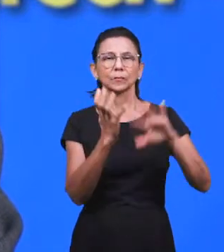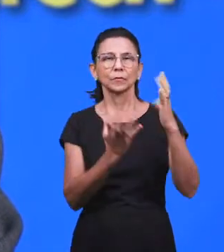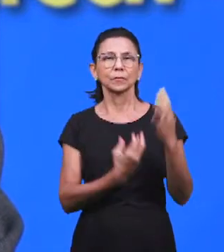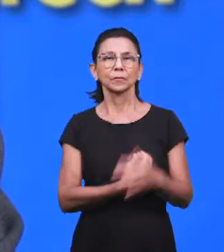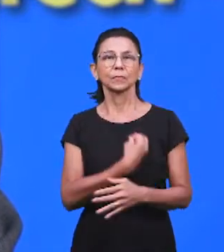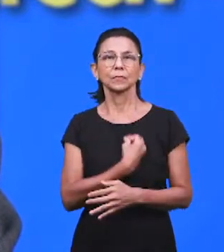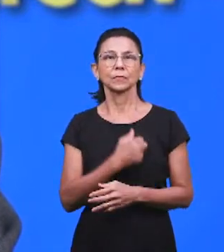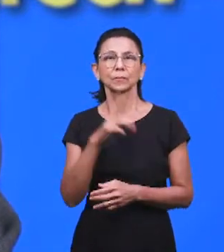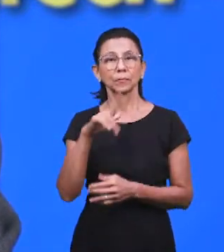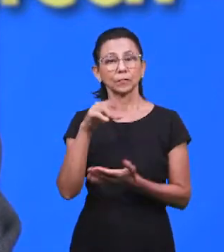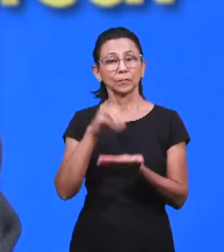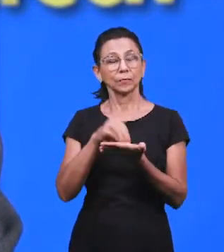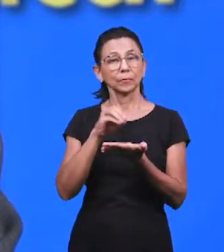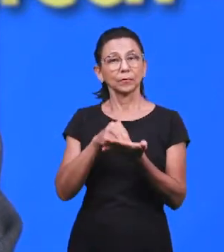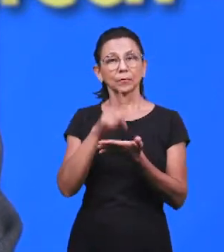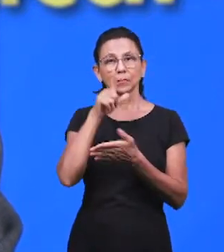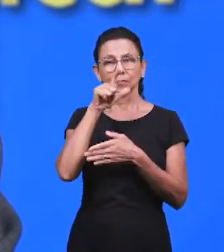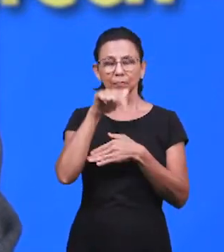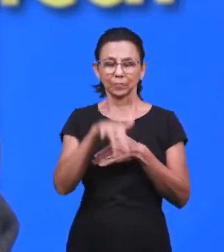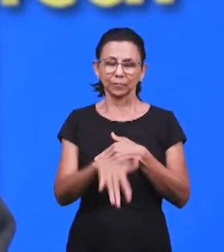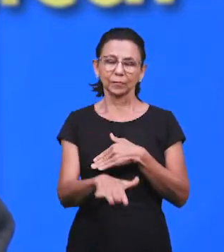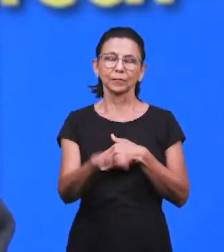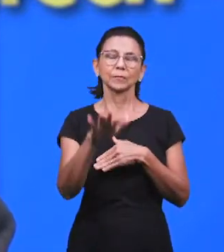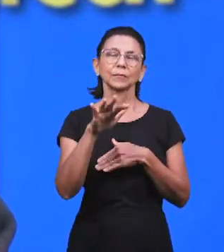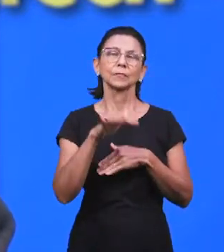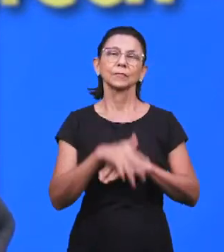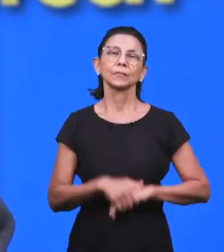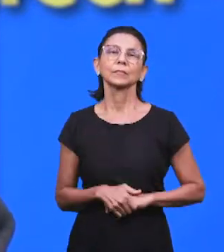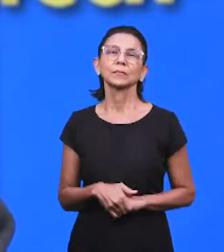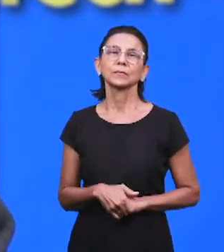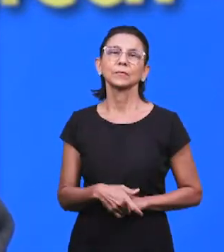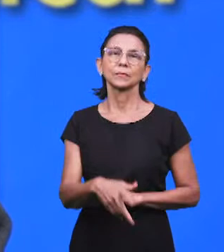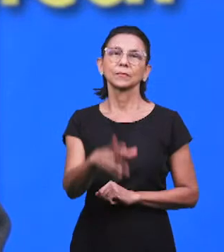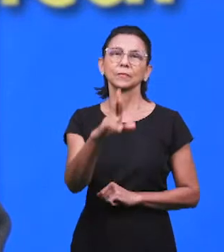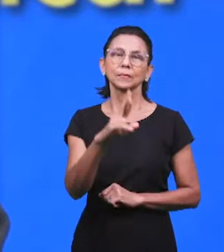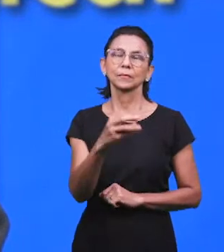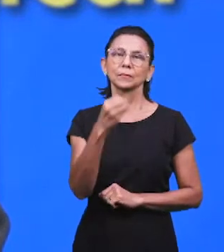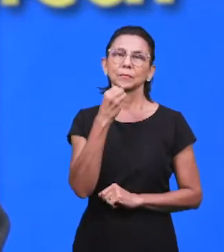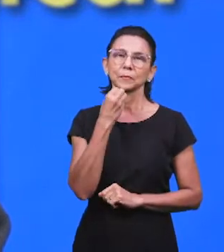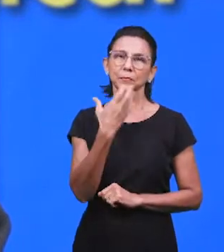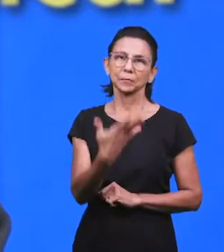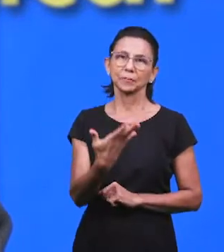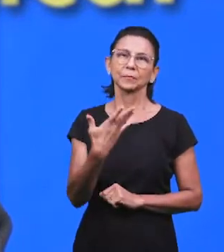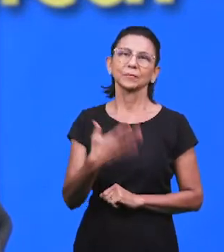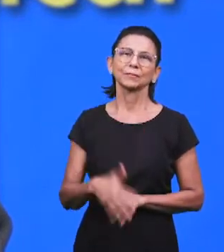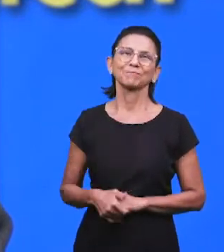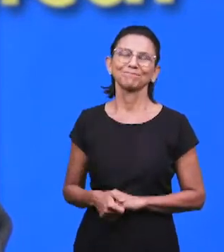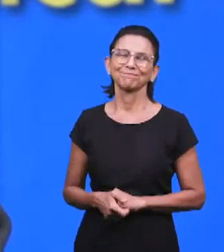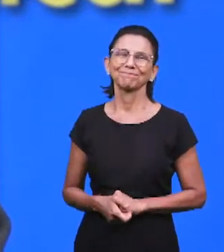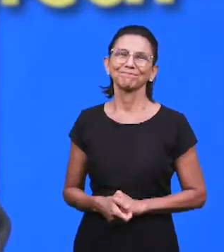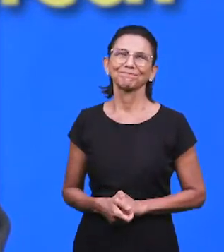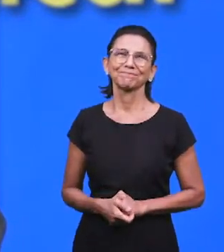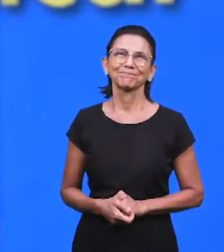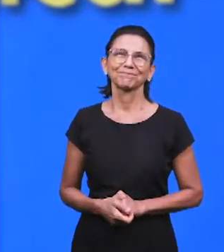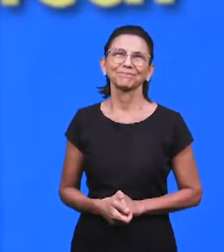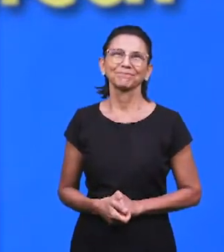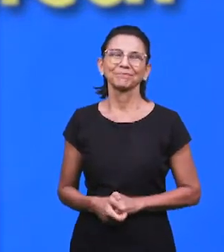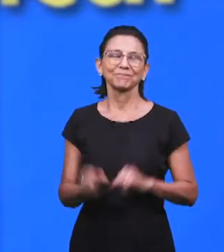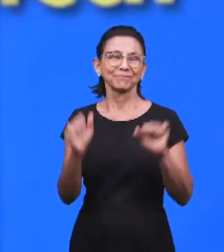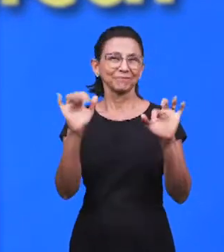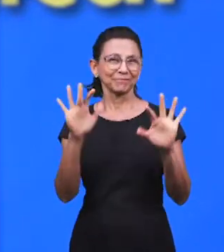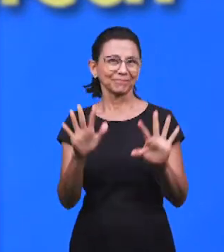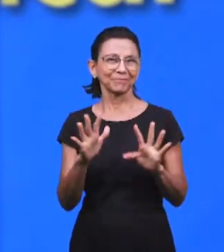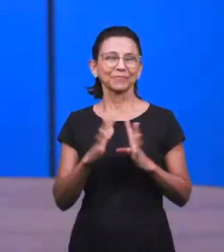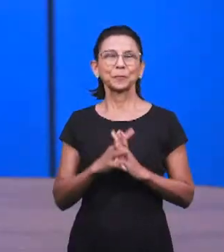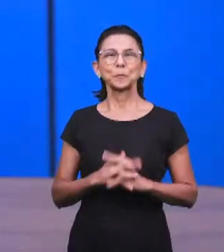nunca faltam. Muito bem colocado, as nossas crianças, intermediárias e adolescentes, respondendo a nossas perguntas. Que bênção,